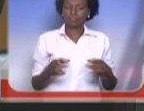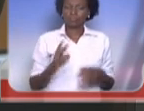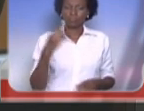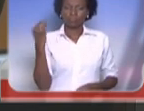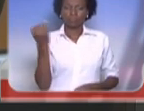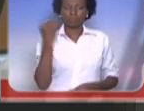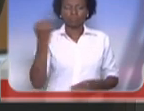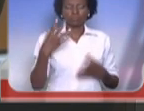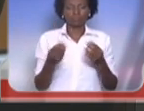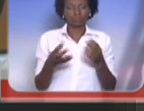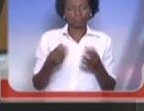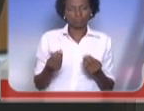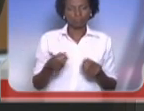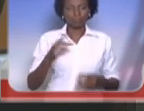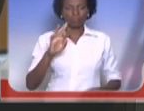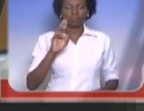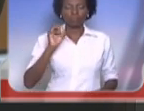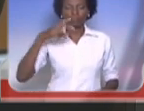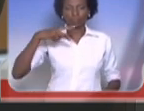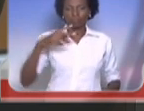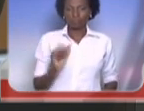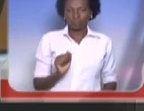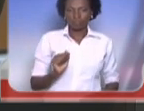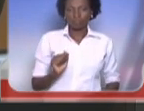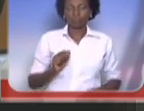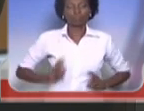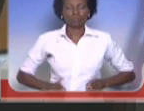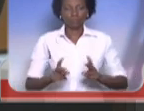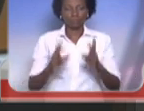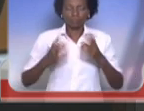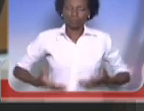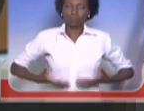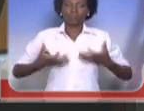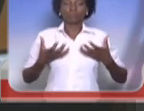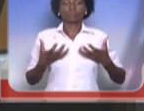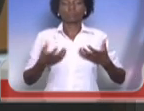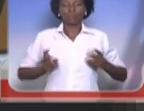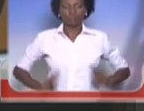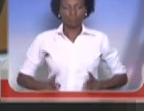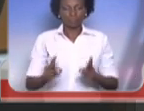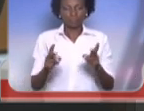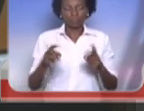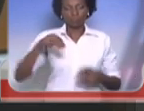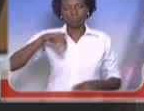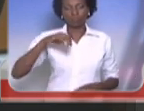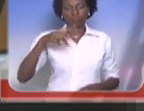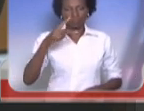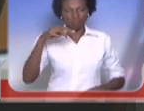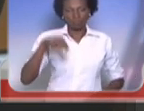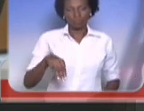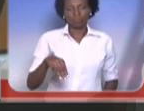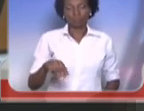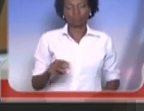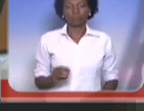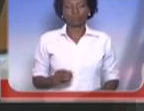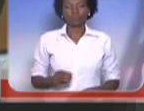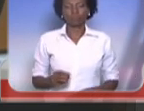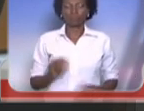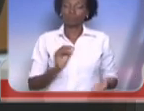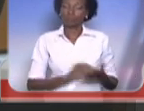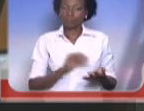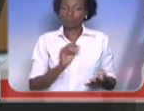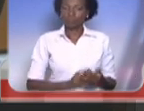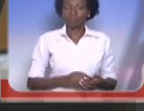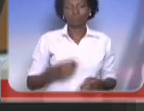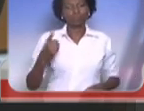manter a disciplina da tropa, para se manter a honradez, para se manter a característica militar. E realmente faltava esse